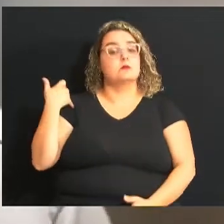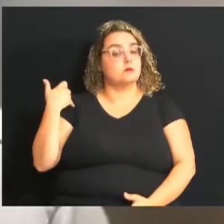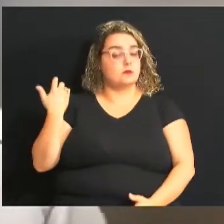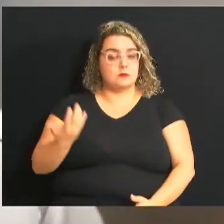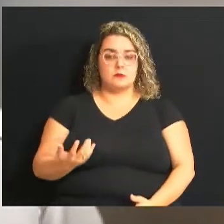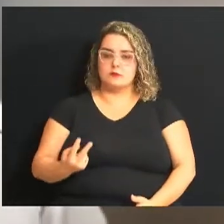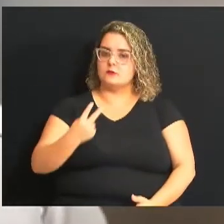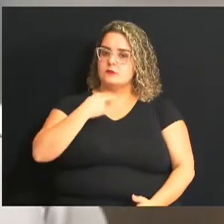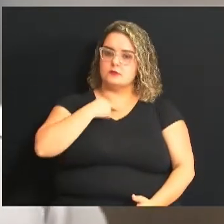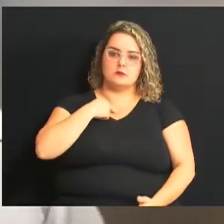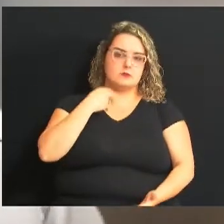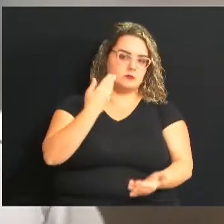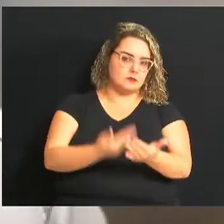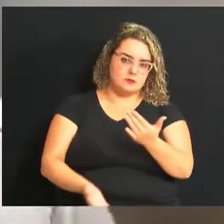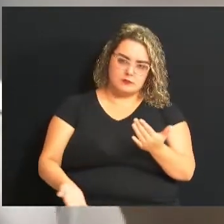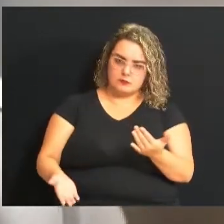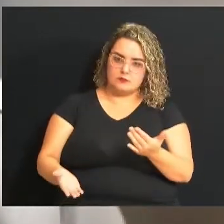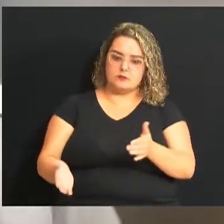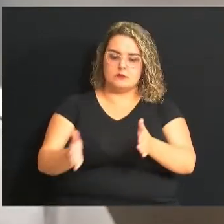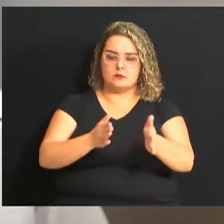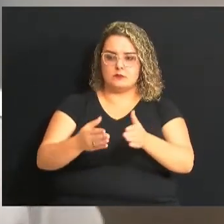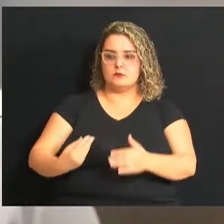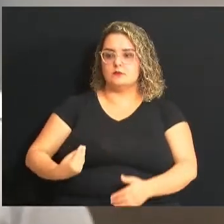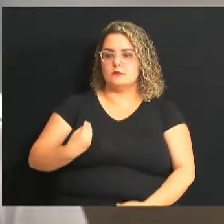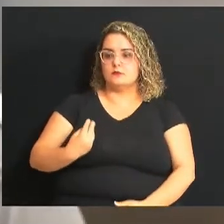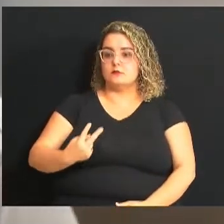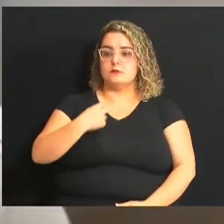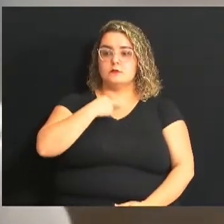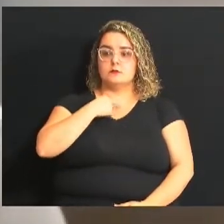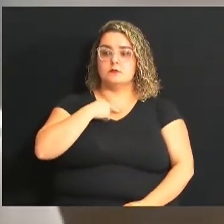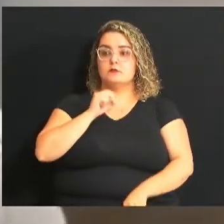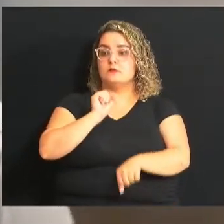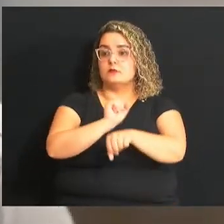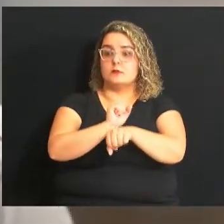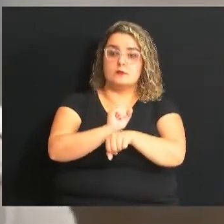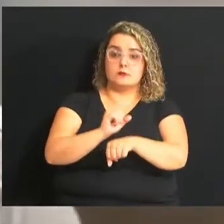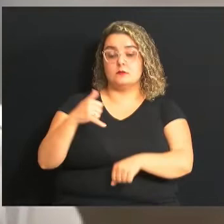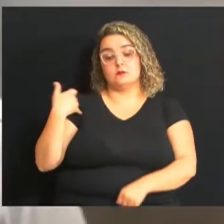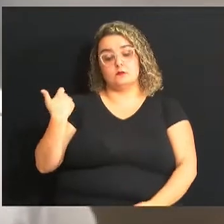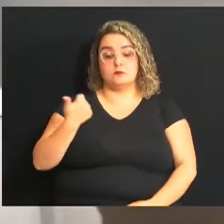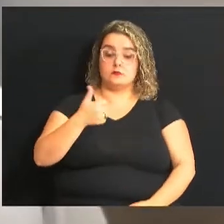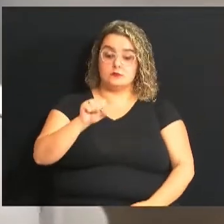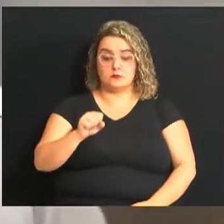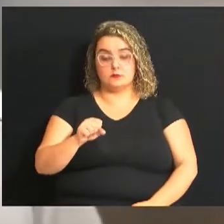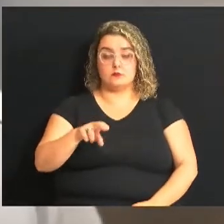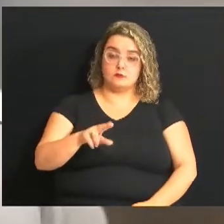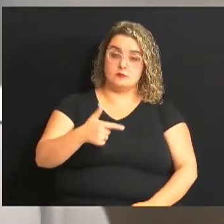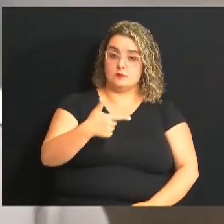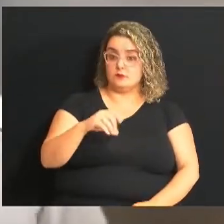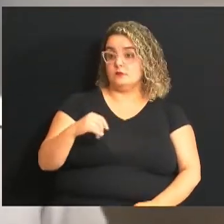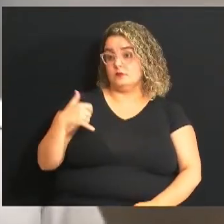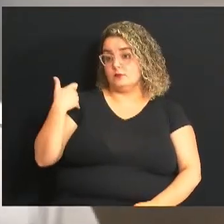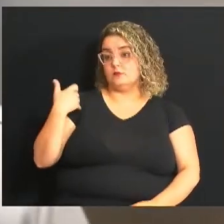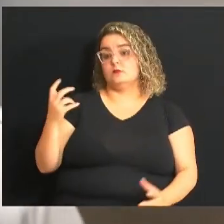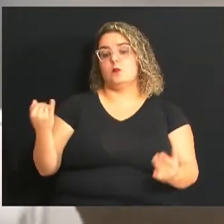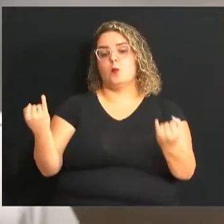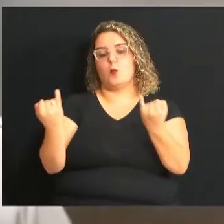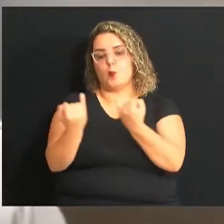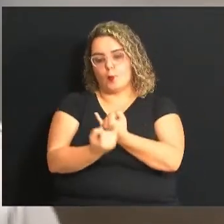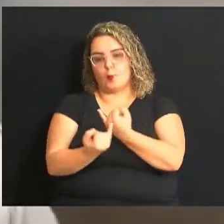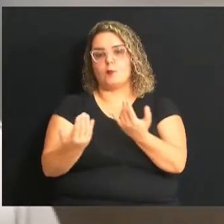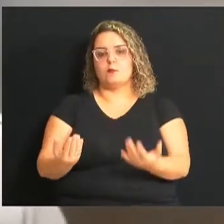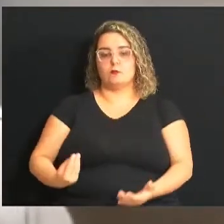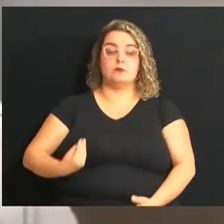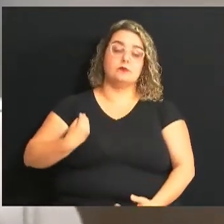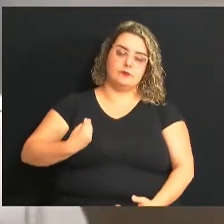pode perder essa etapa da vida. Ele não pode esperar estar com 18 ou 20 anos para emagrecer e começar a viver